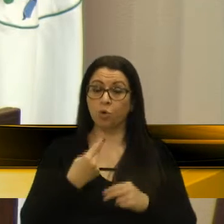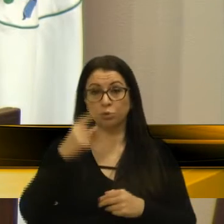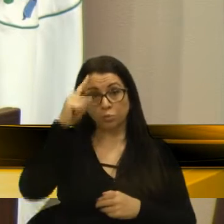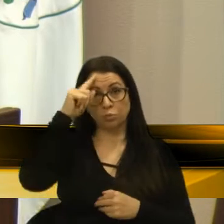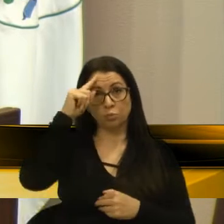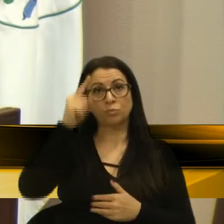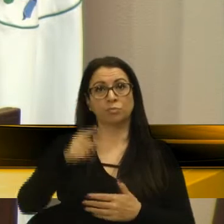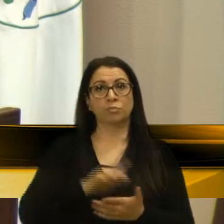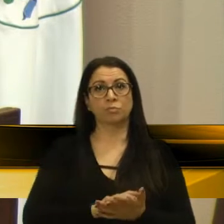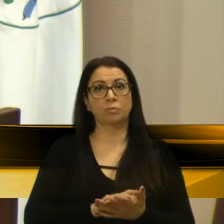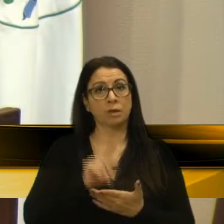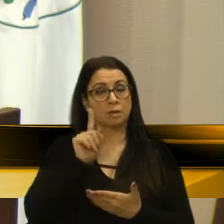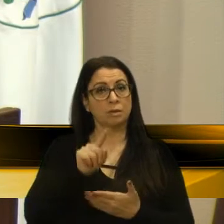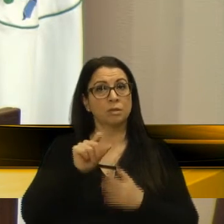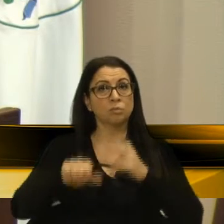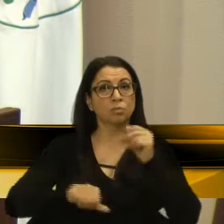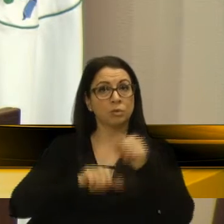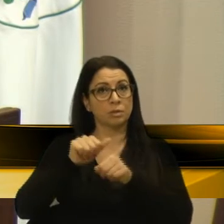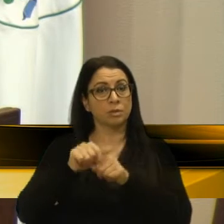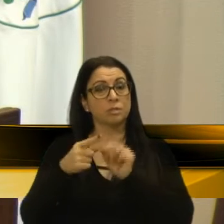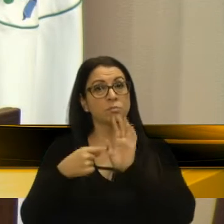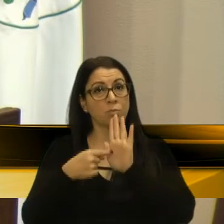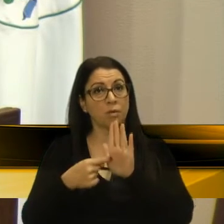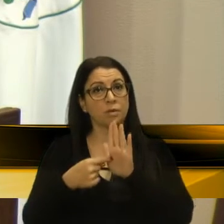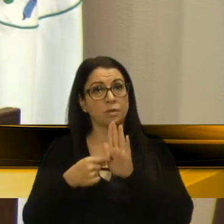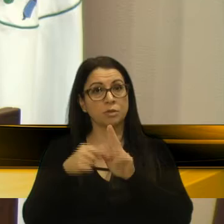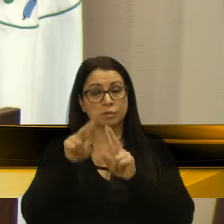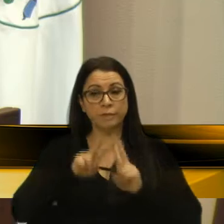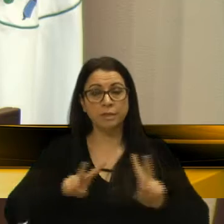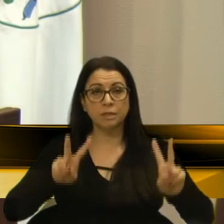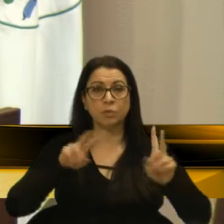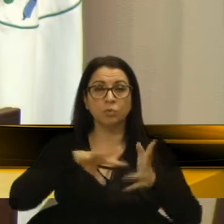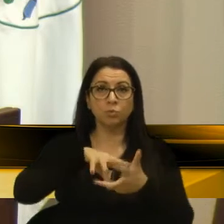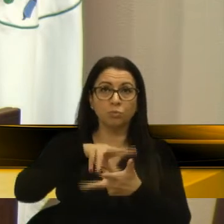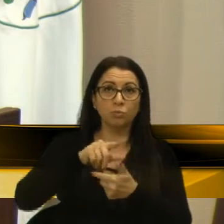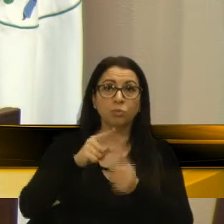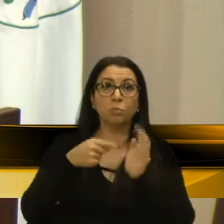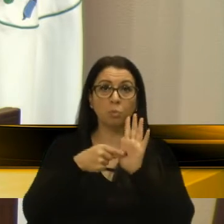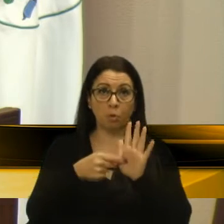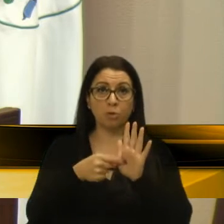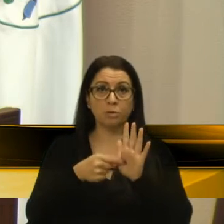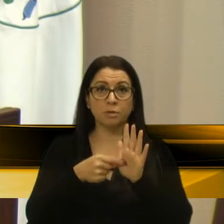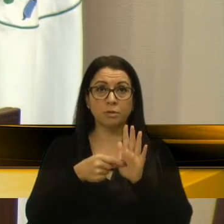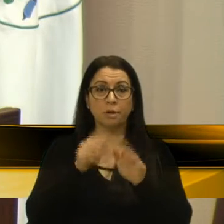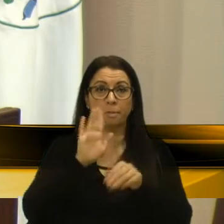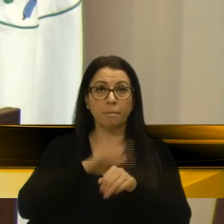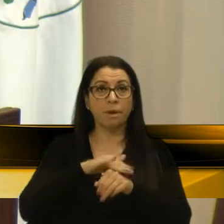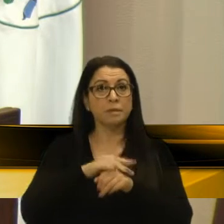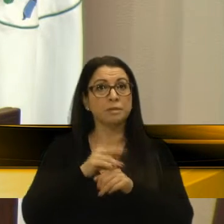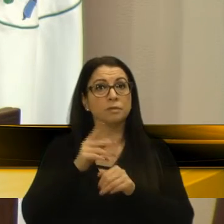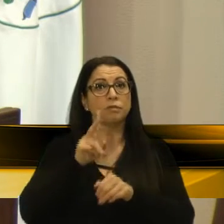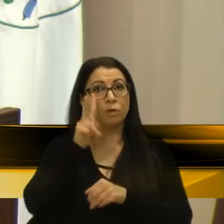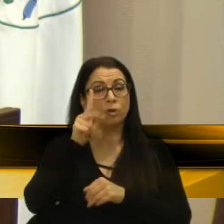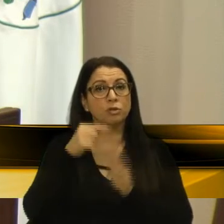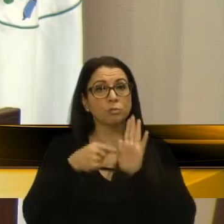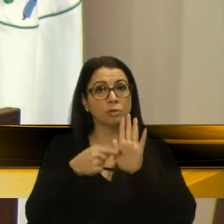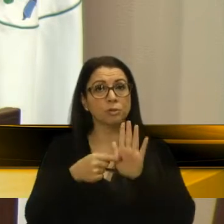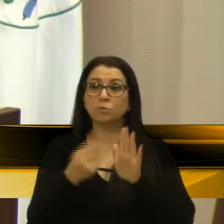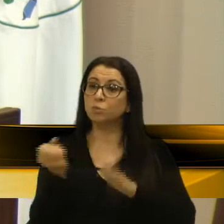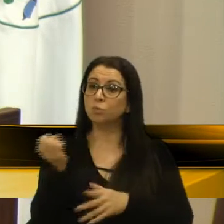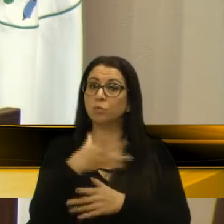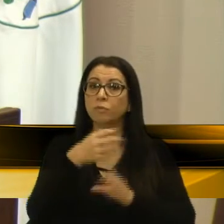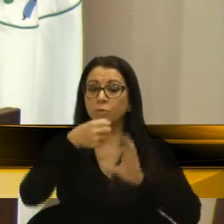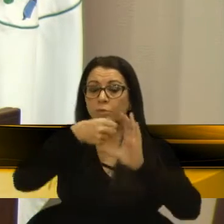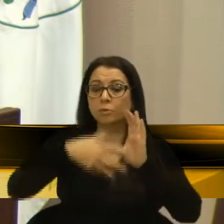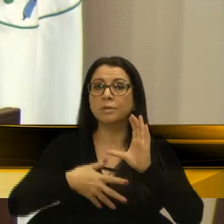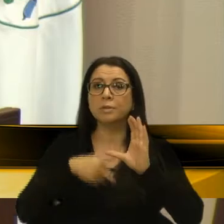dia. E esta mudança drástica de visão do mundo traz na sua mais forte expressão um novo